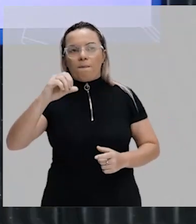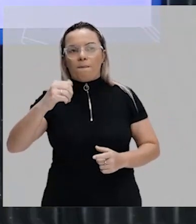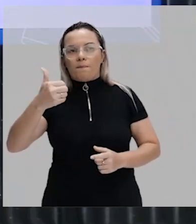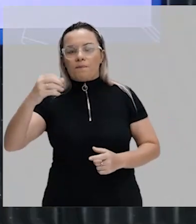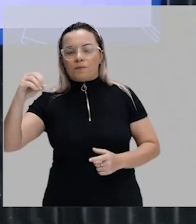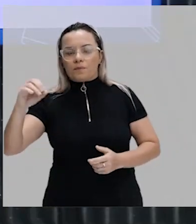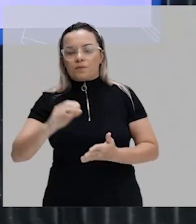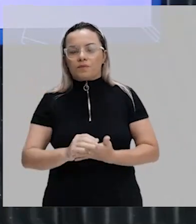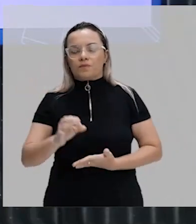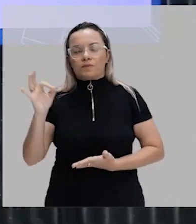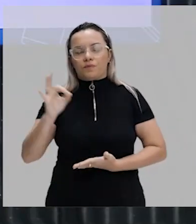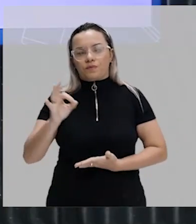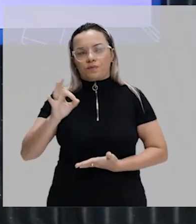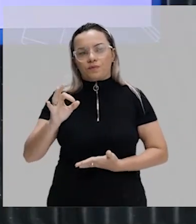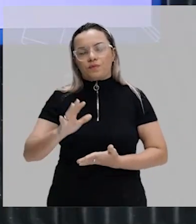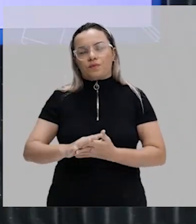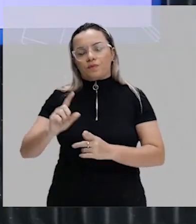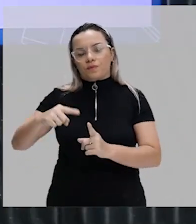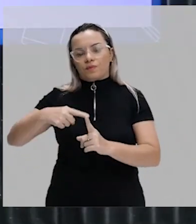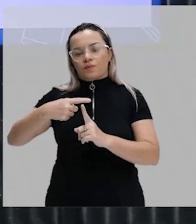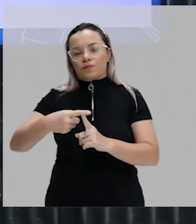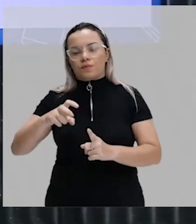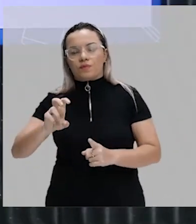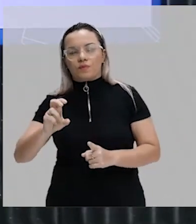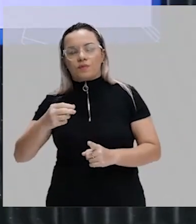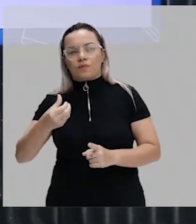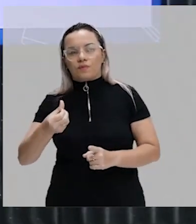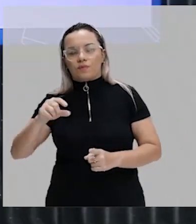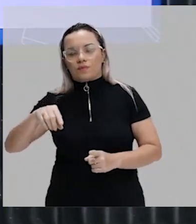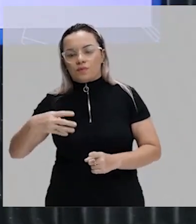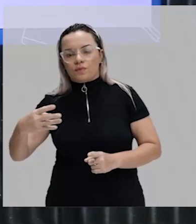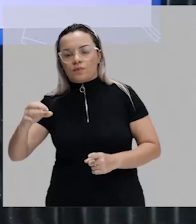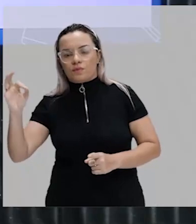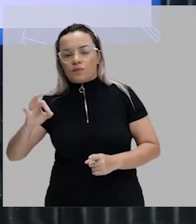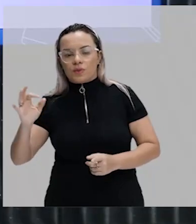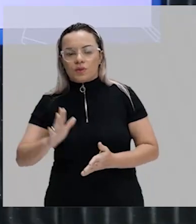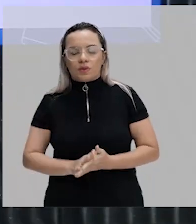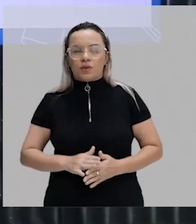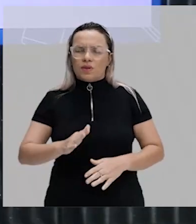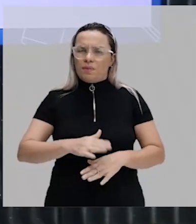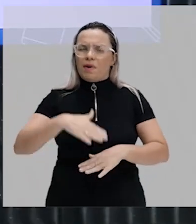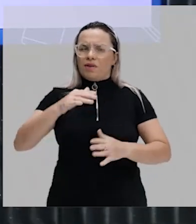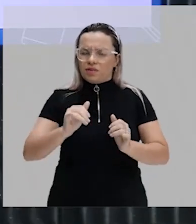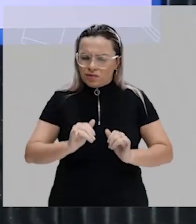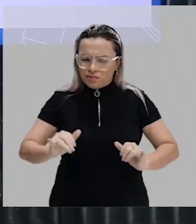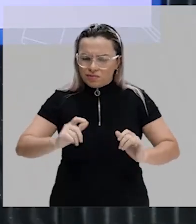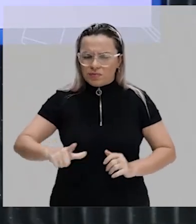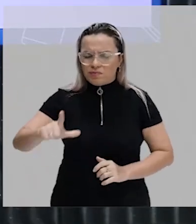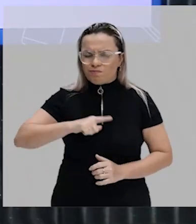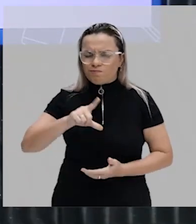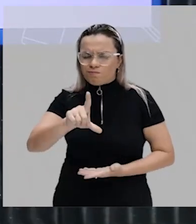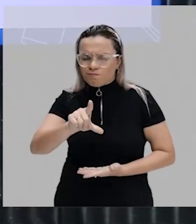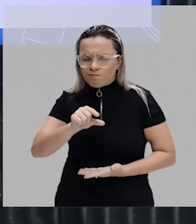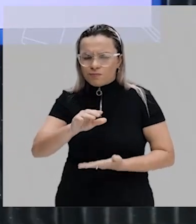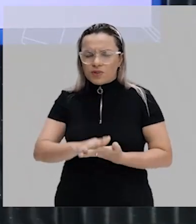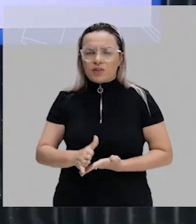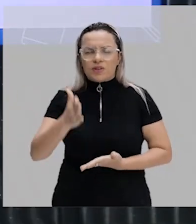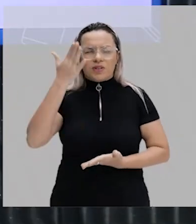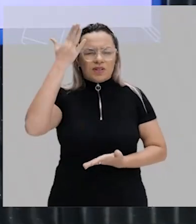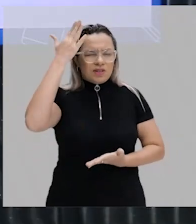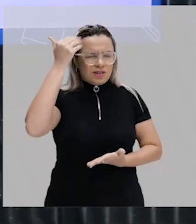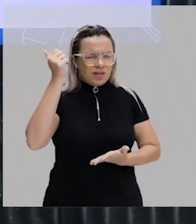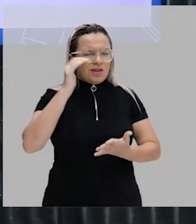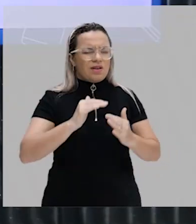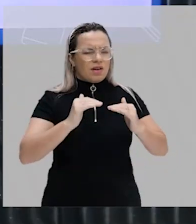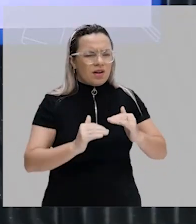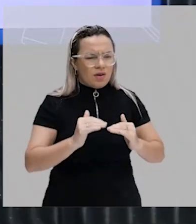colocamos o percentual em que houve esse aumento. E o que mais que nós temos de informação? Gente, sabe aquele aumento